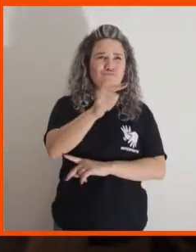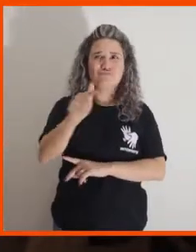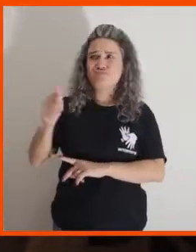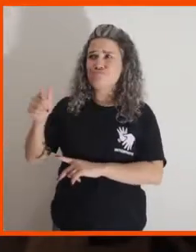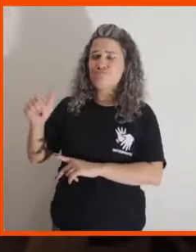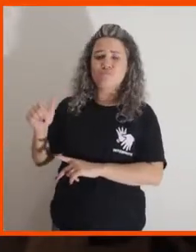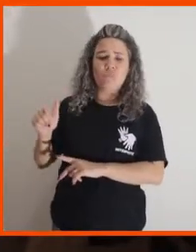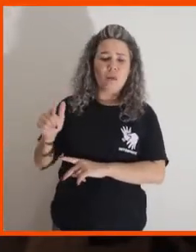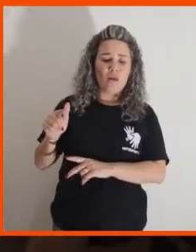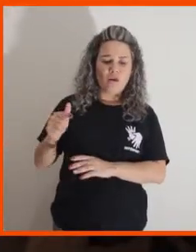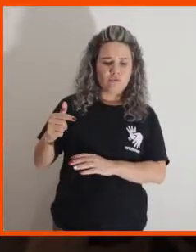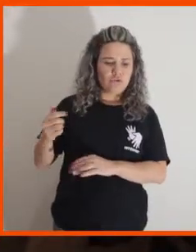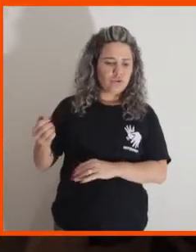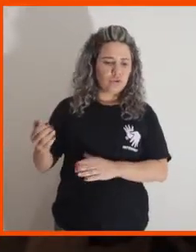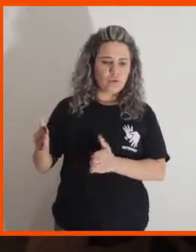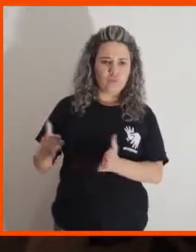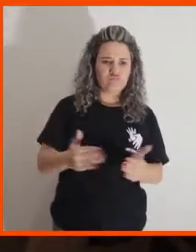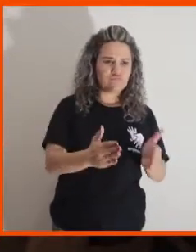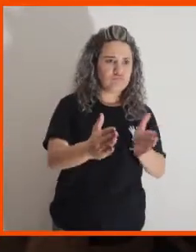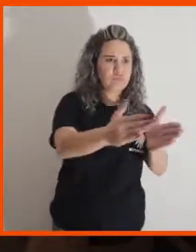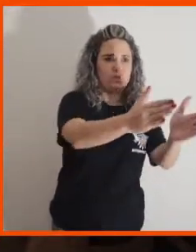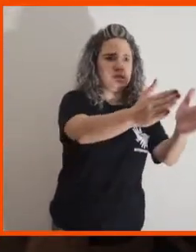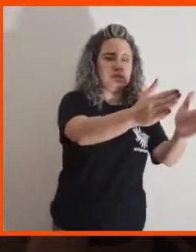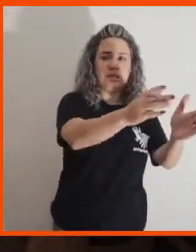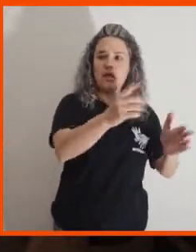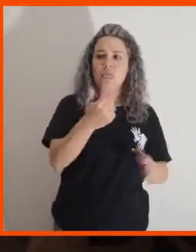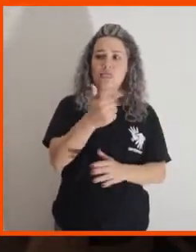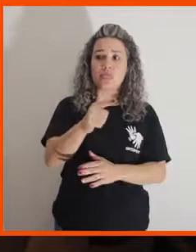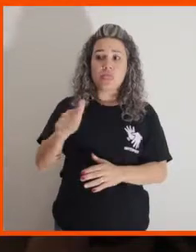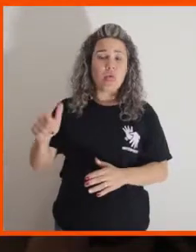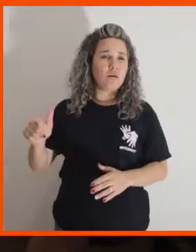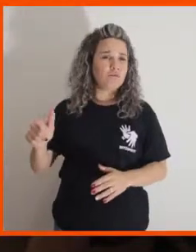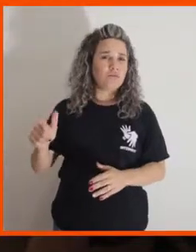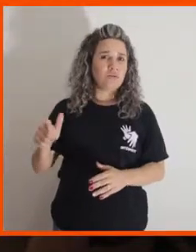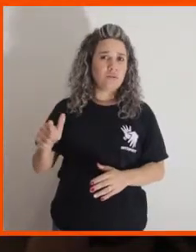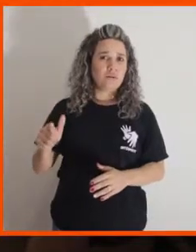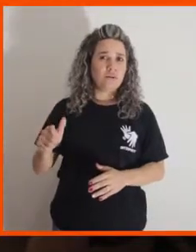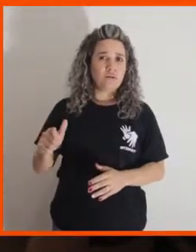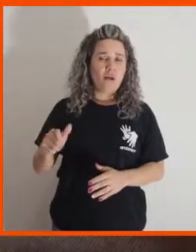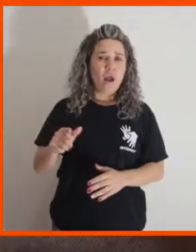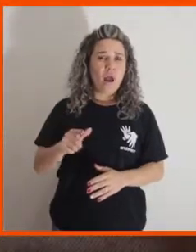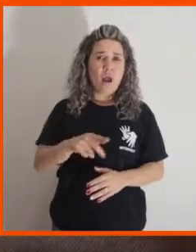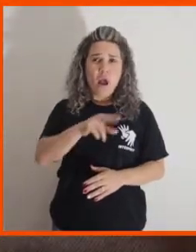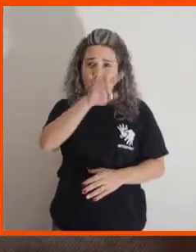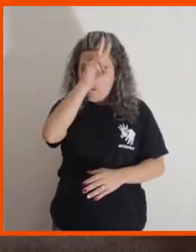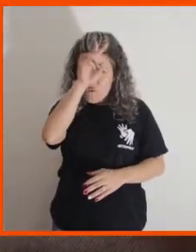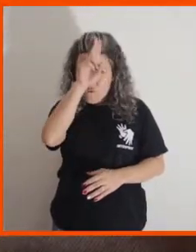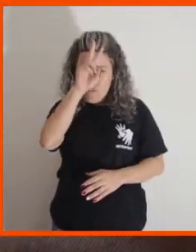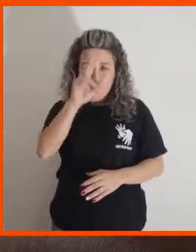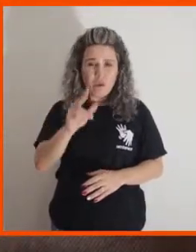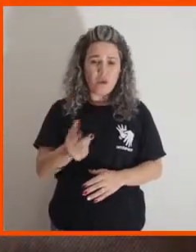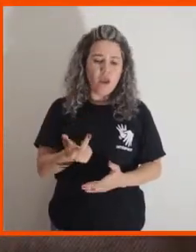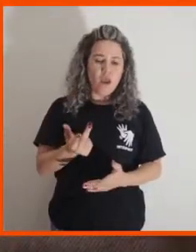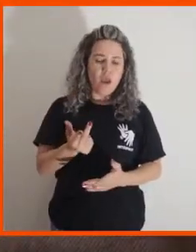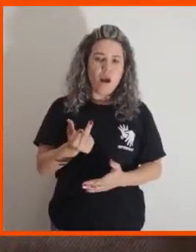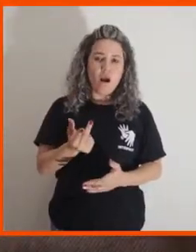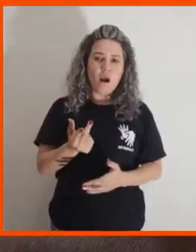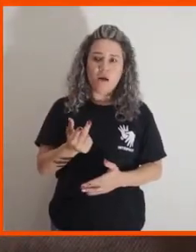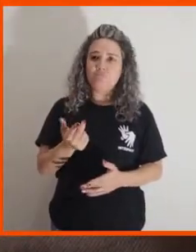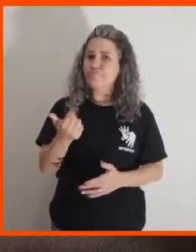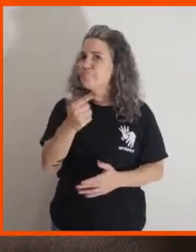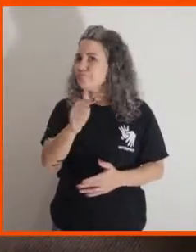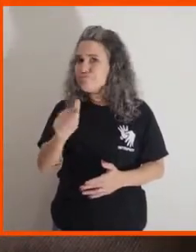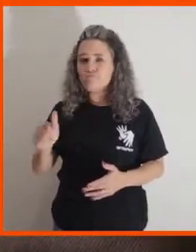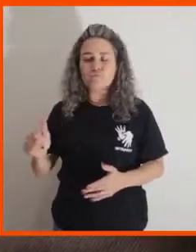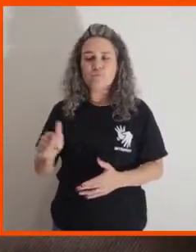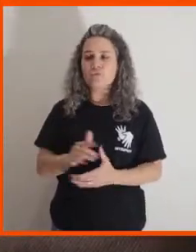tinha estrada não, Mariana, era tudo trilhas, Mariana, trilho assim que as formigas custavam a passar. Hoje o quilombo aqui tá